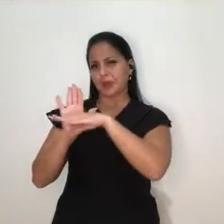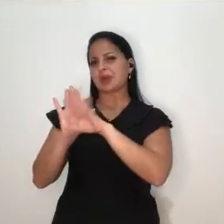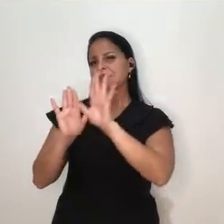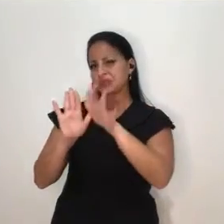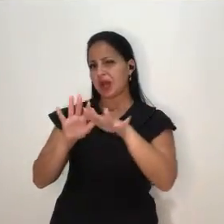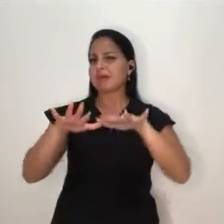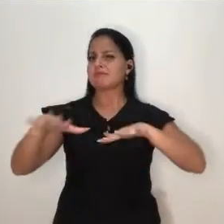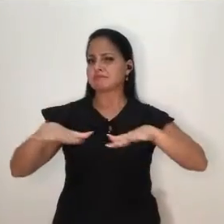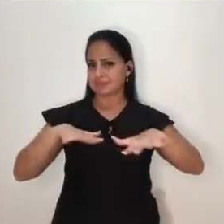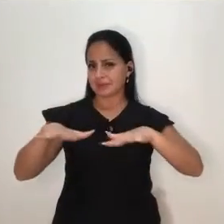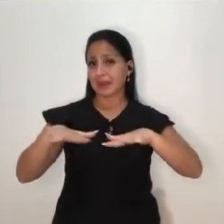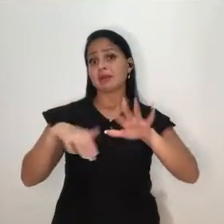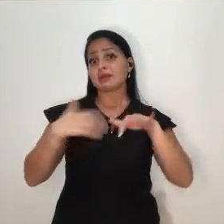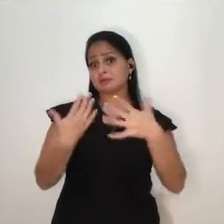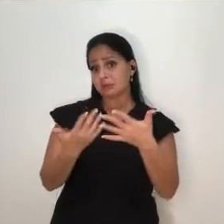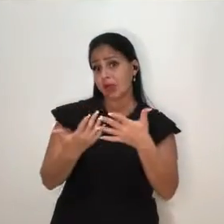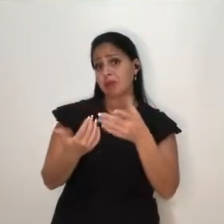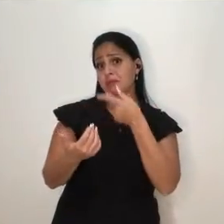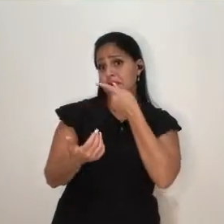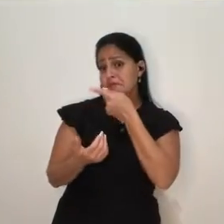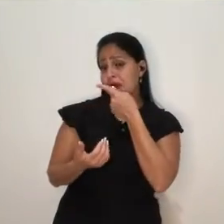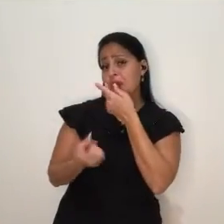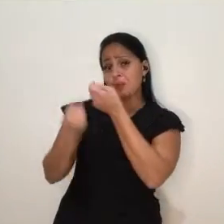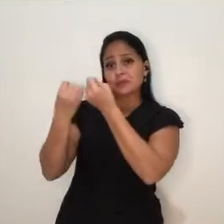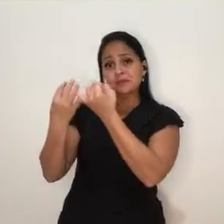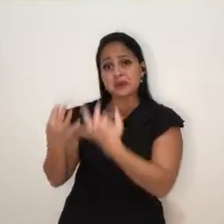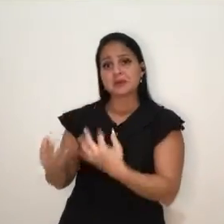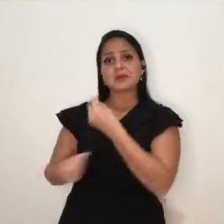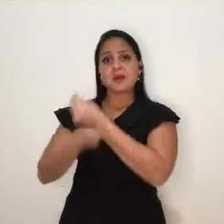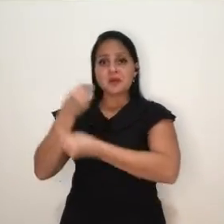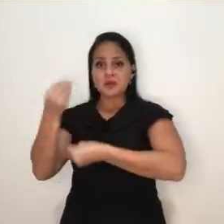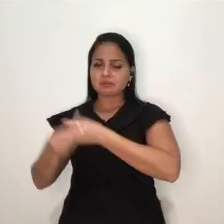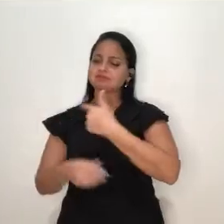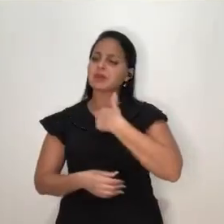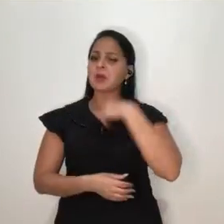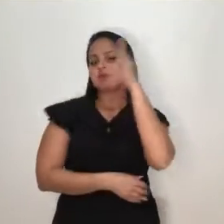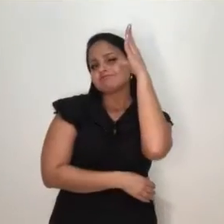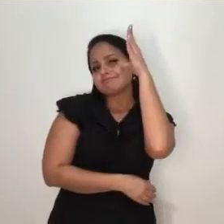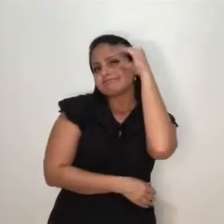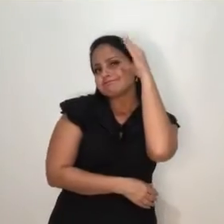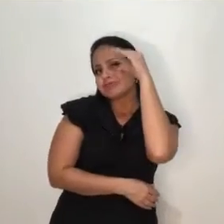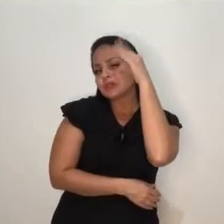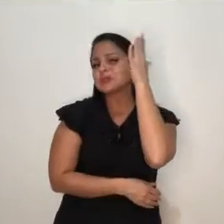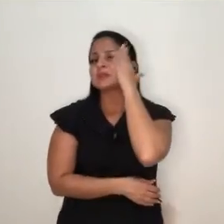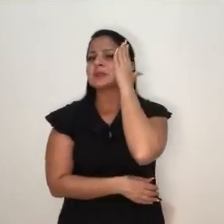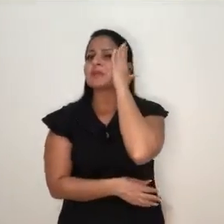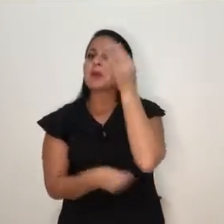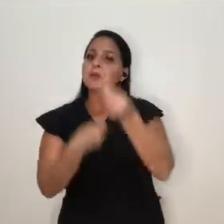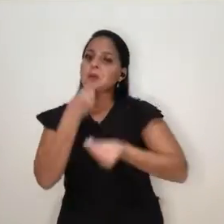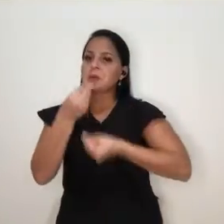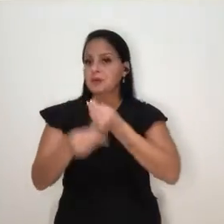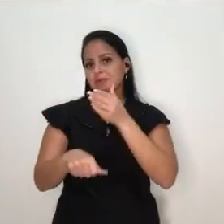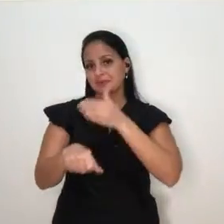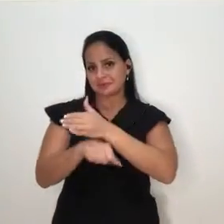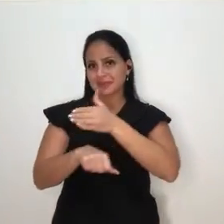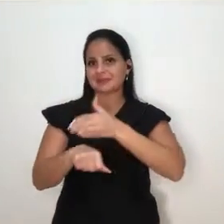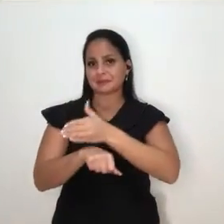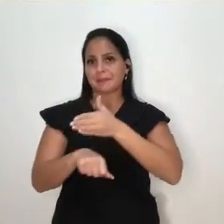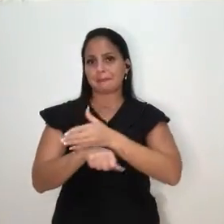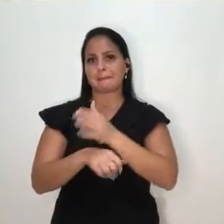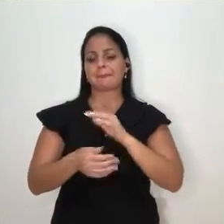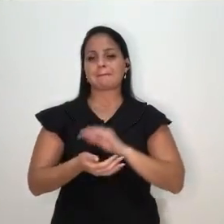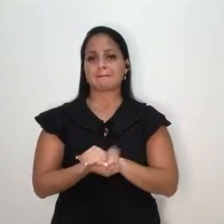programa e passado como era e tal, e eu tinha muita curiosidade de saber como era